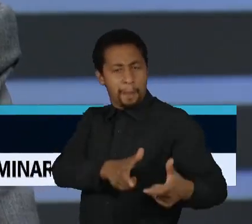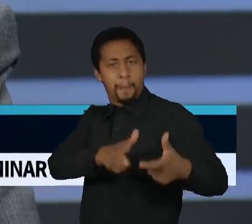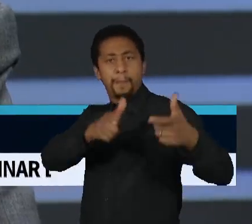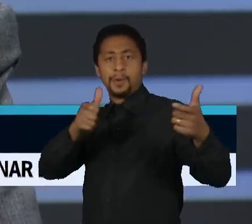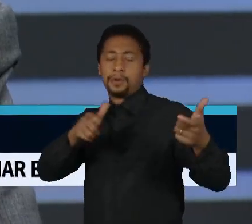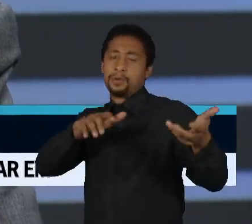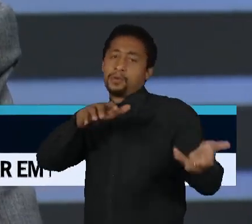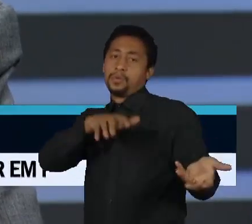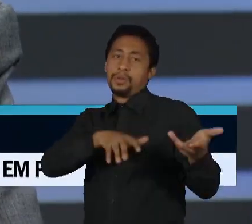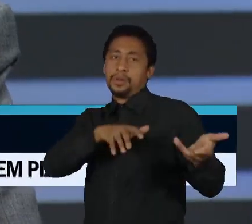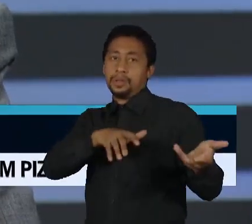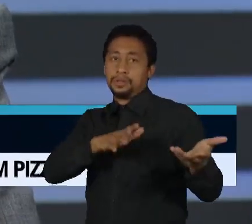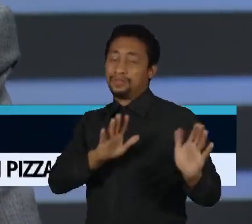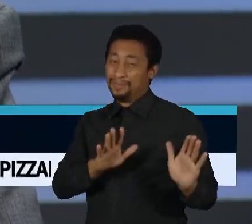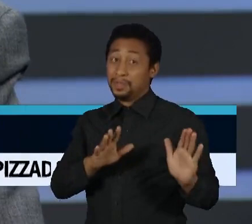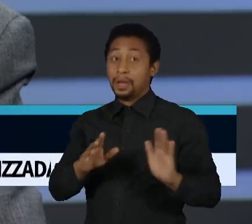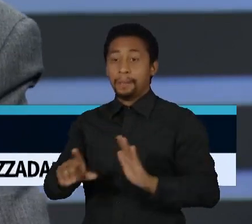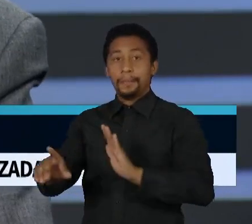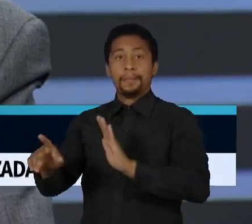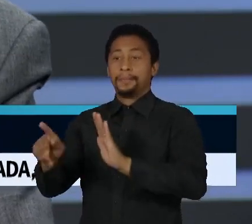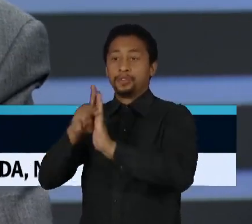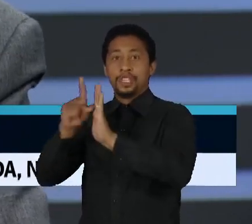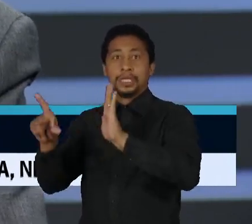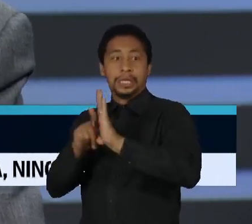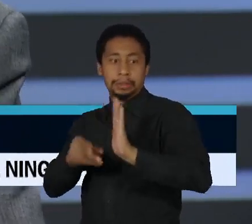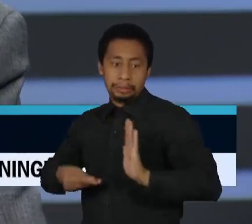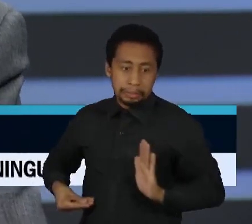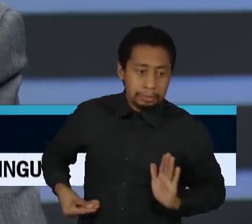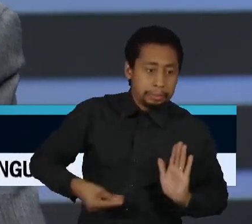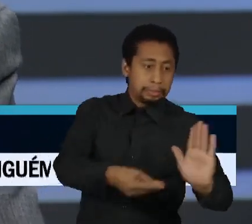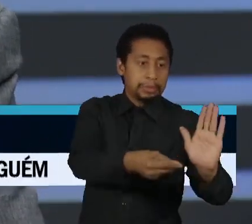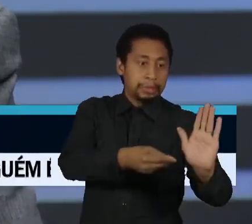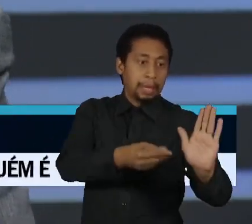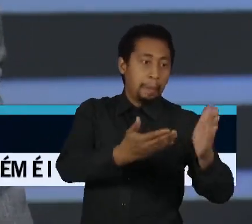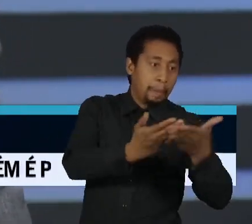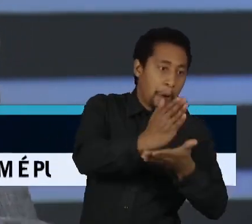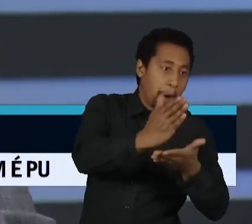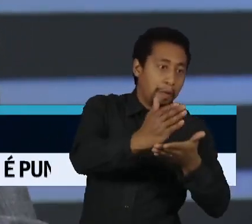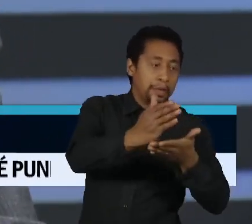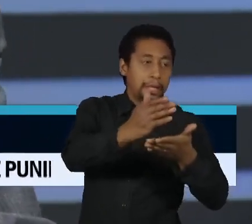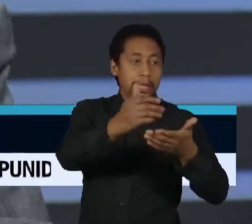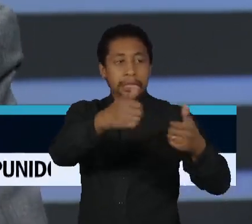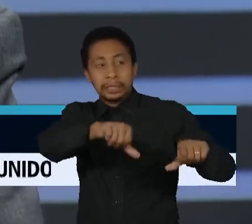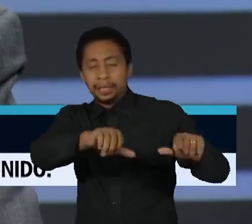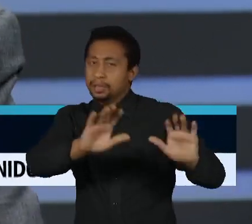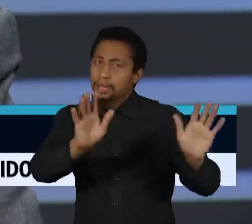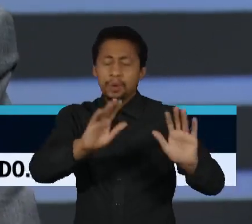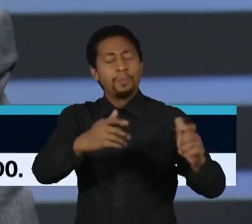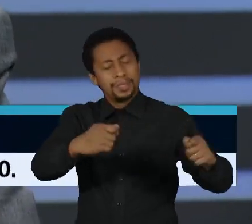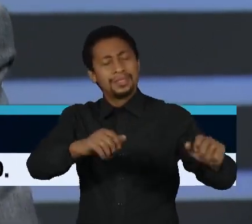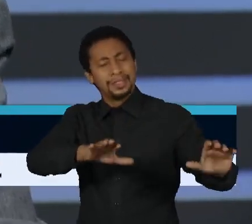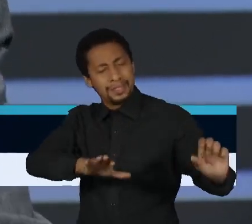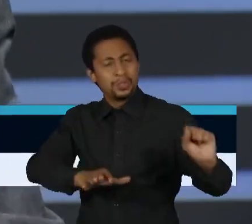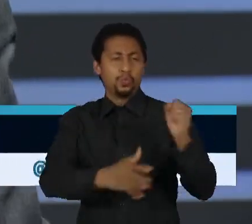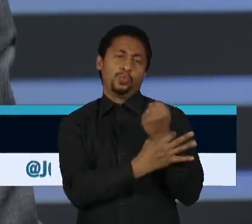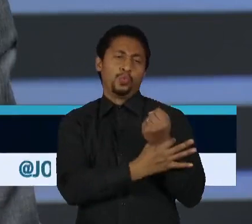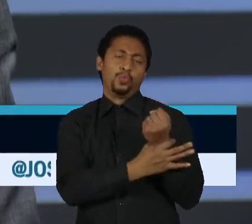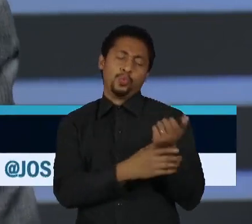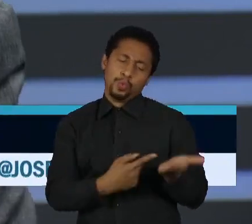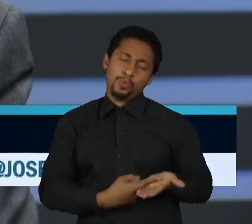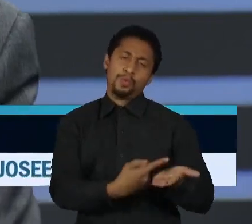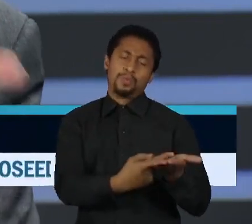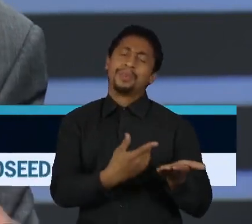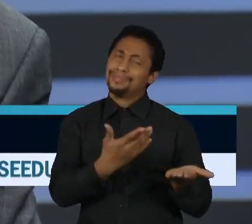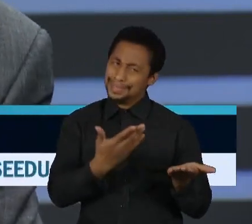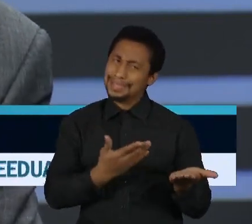maioria a cada projeto de lei que você envia, uma maioria segura, né? E para isso é necessário negociar de forma republicana. E não é fácil